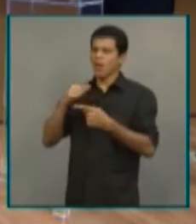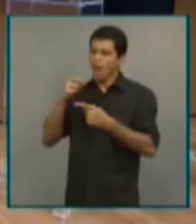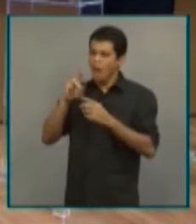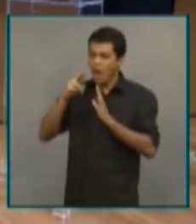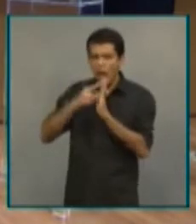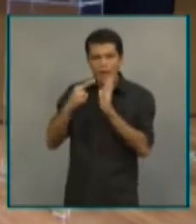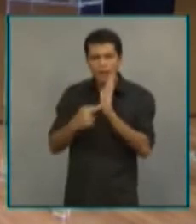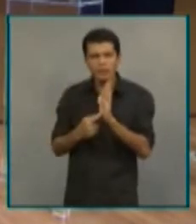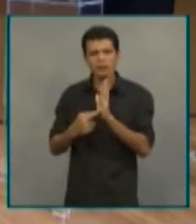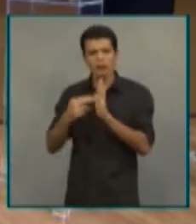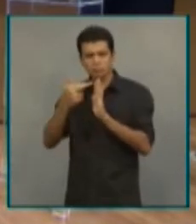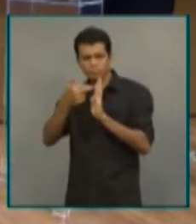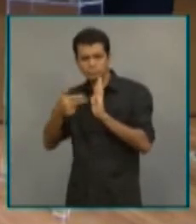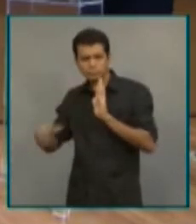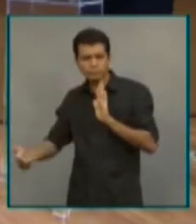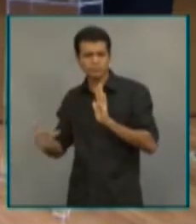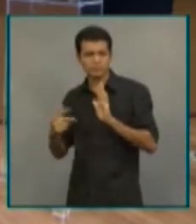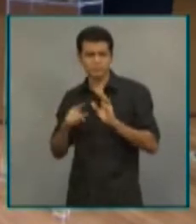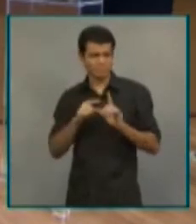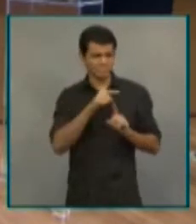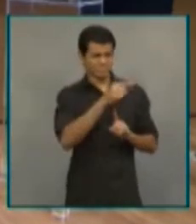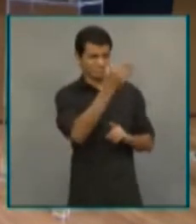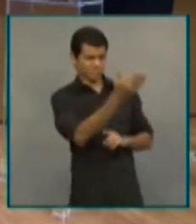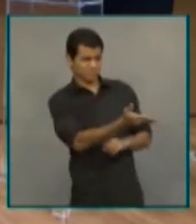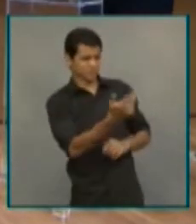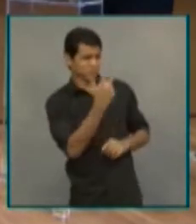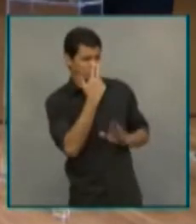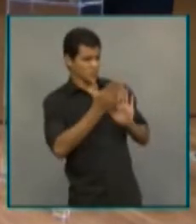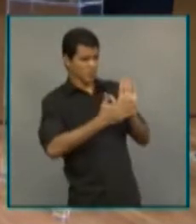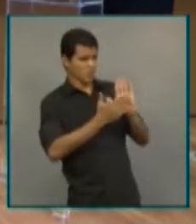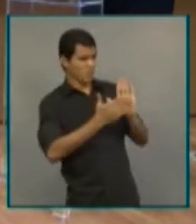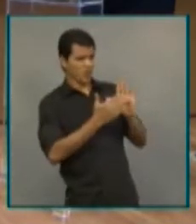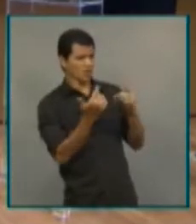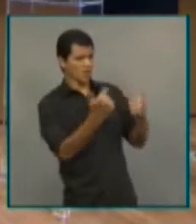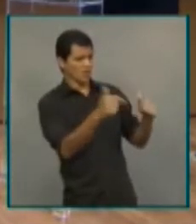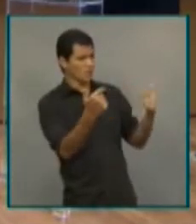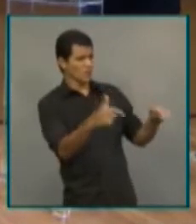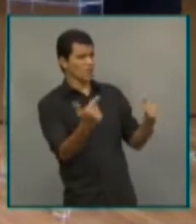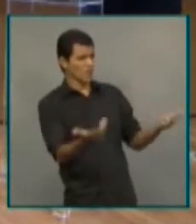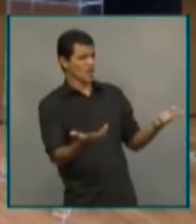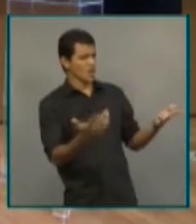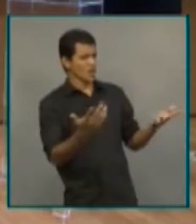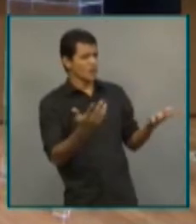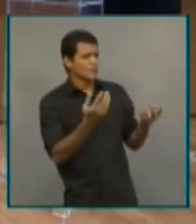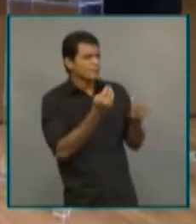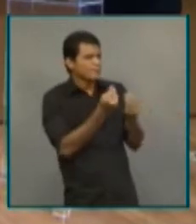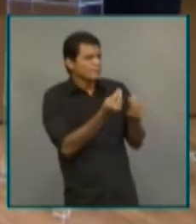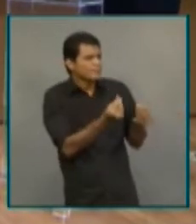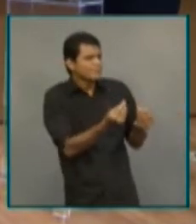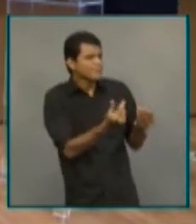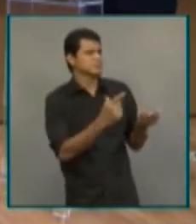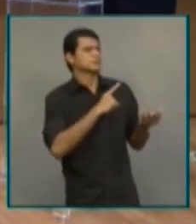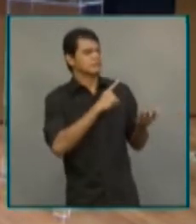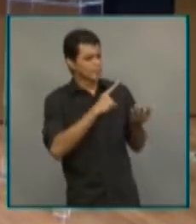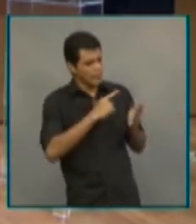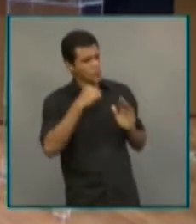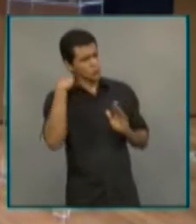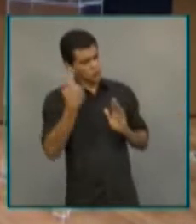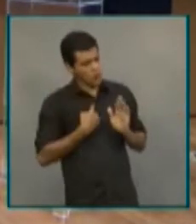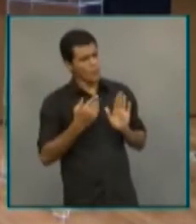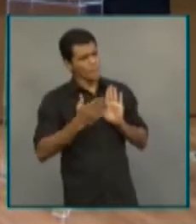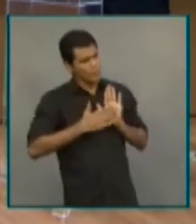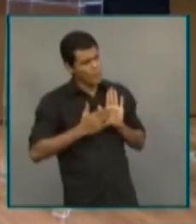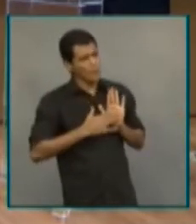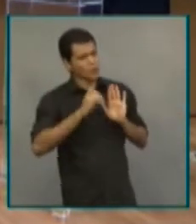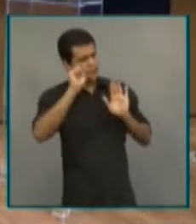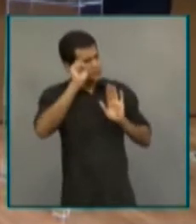não está aqui para um debate sadio com propostas. A chapa Ordem Renovar tem propostas e eu tenho um trabalho prestado